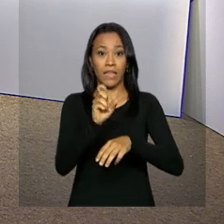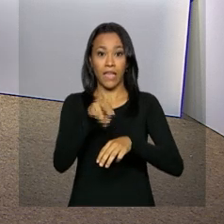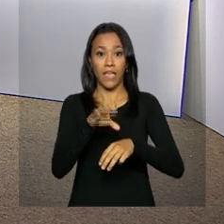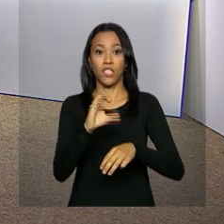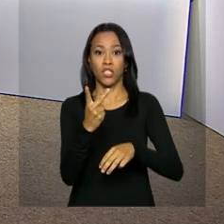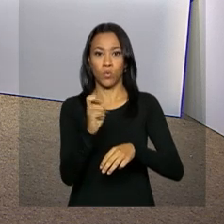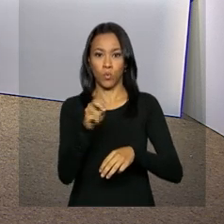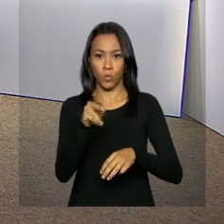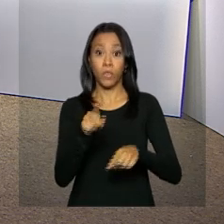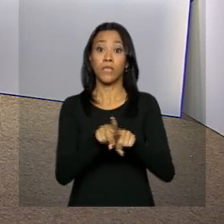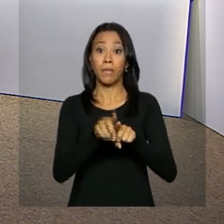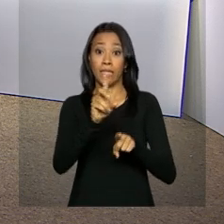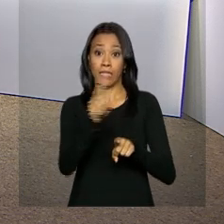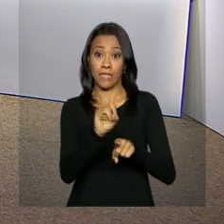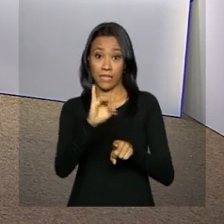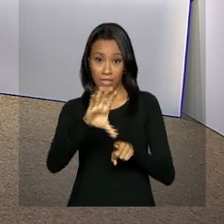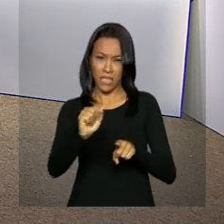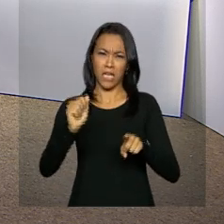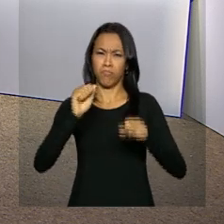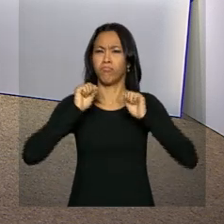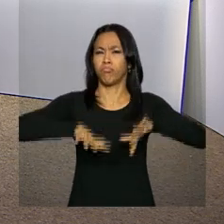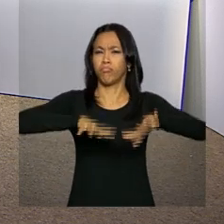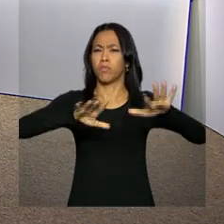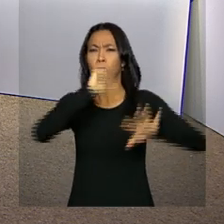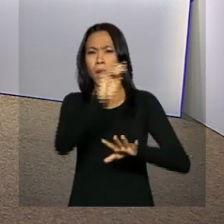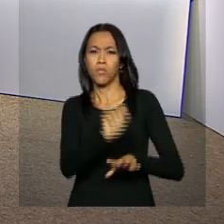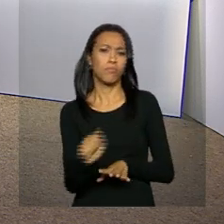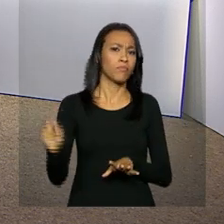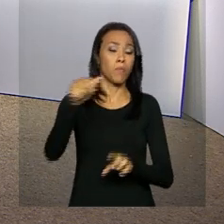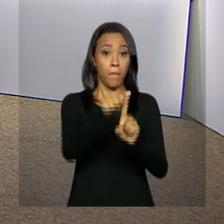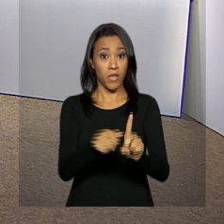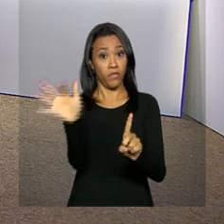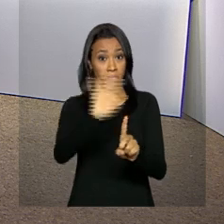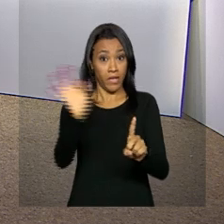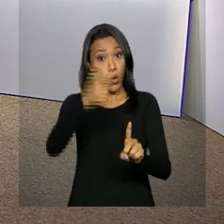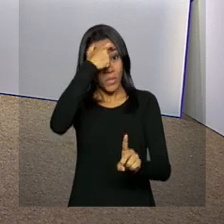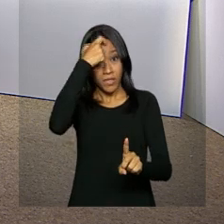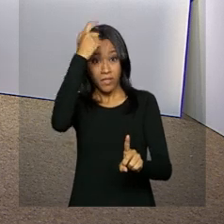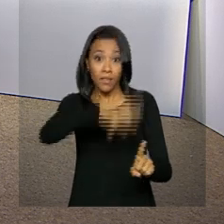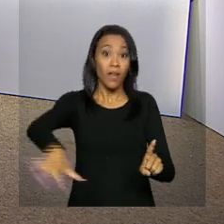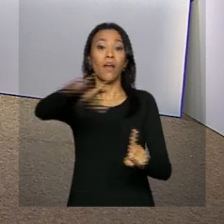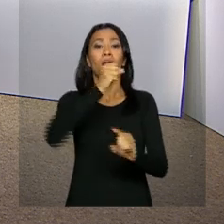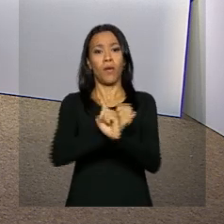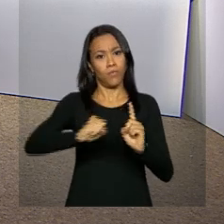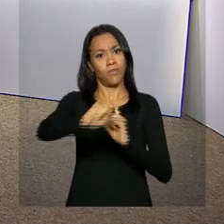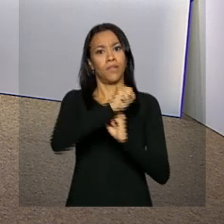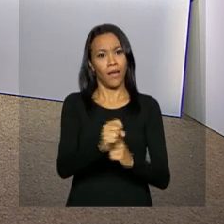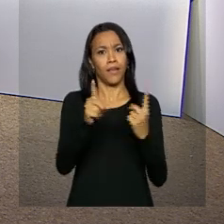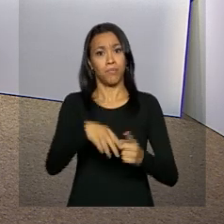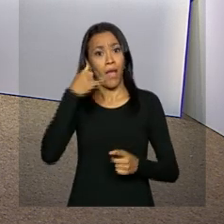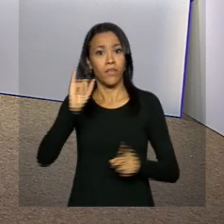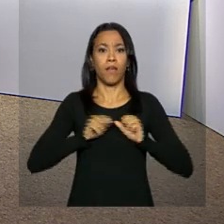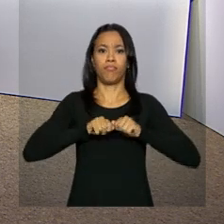Zica está prevista uma mobilização em todo o país a partir de Fevereiro para conscientizar a população brasileira e evitar a